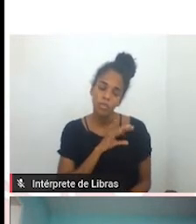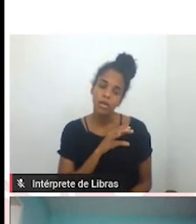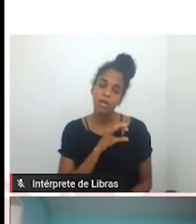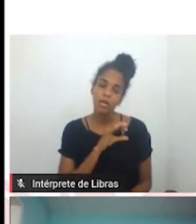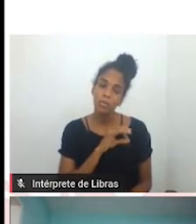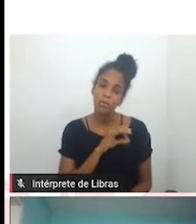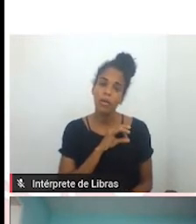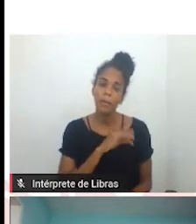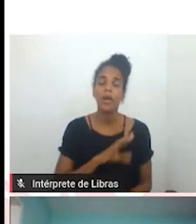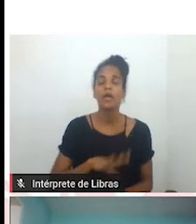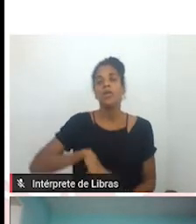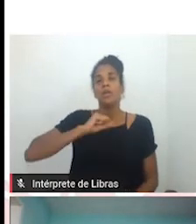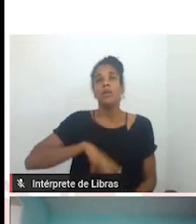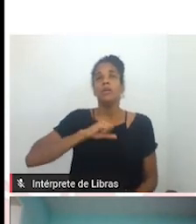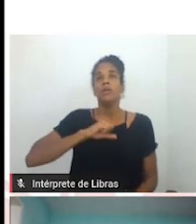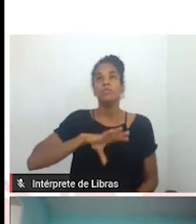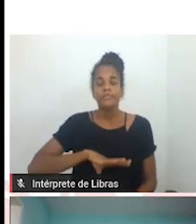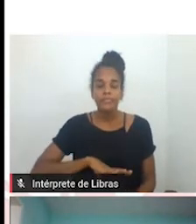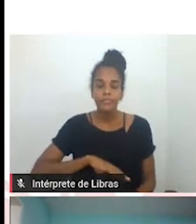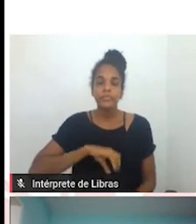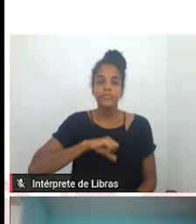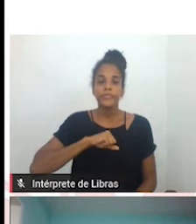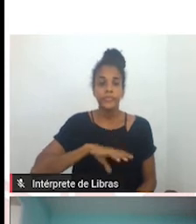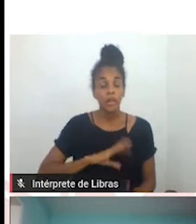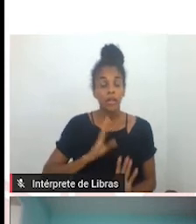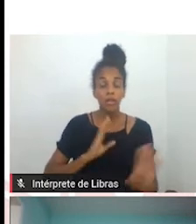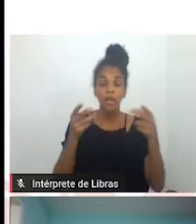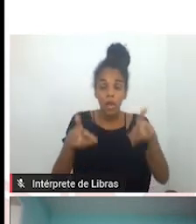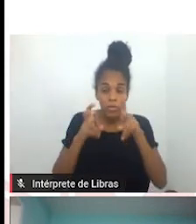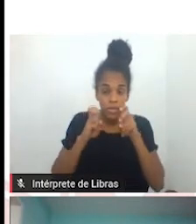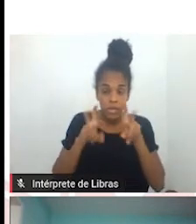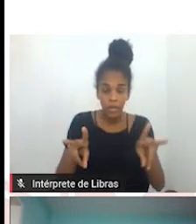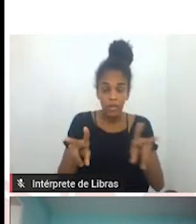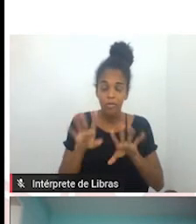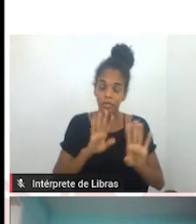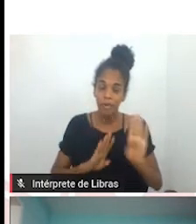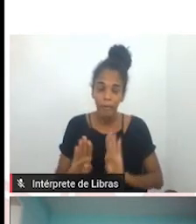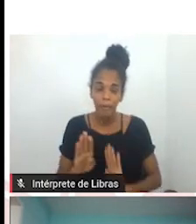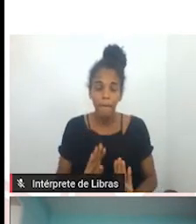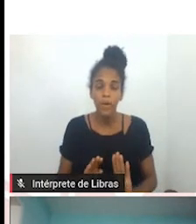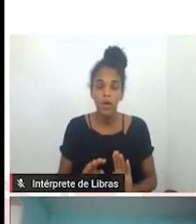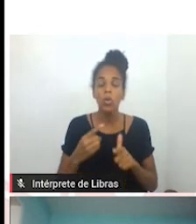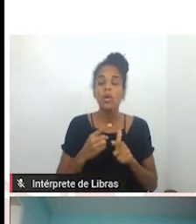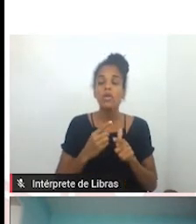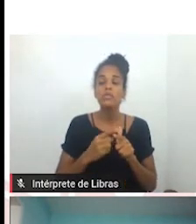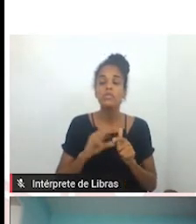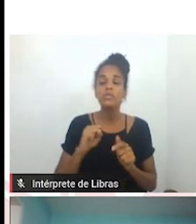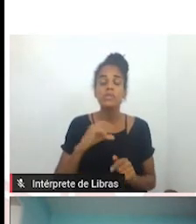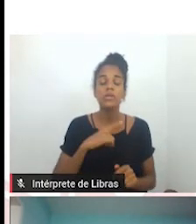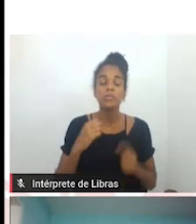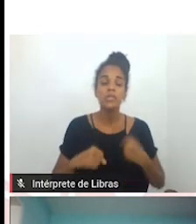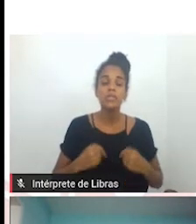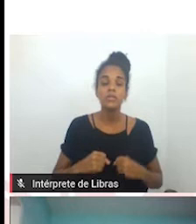nesse carrinho de parada do COVID também, ou as medicações que vão reverter os efeitos colaterais, né? Soro-ring,